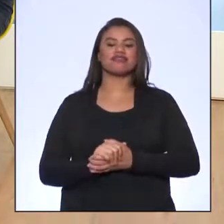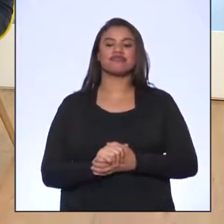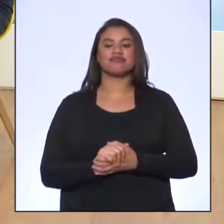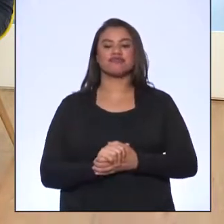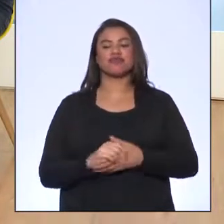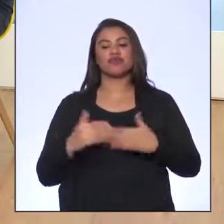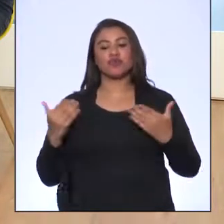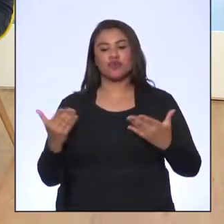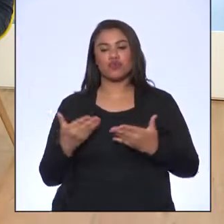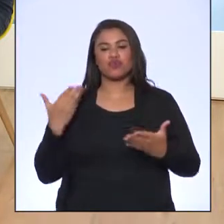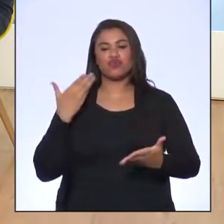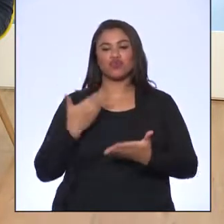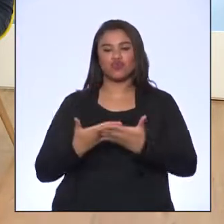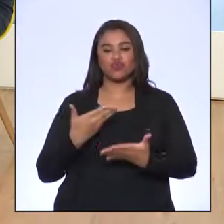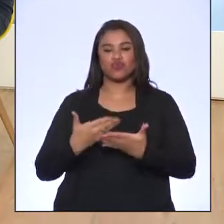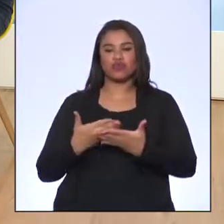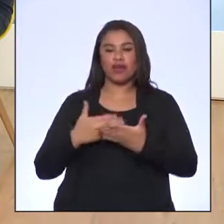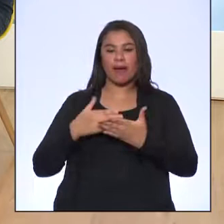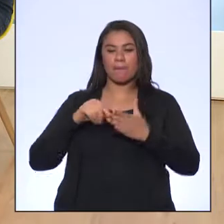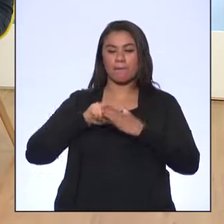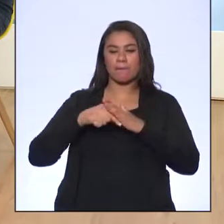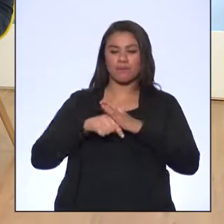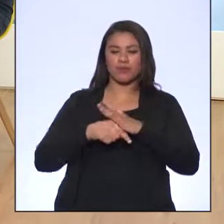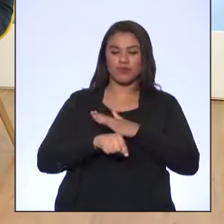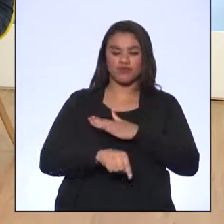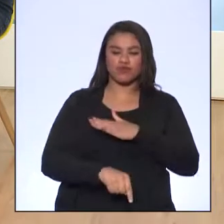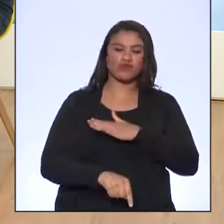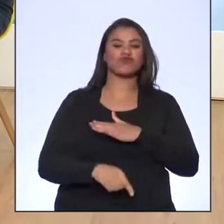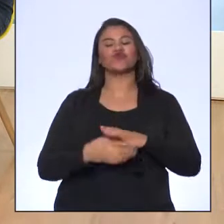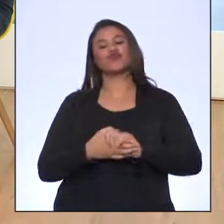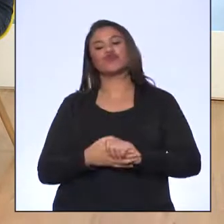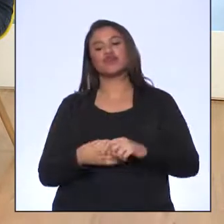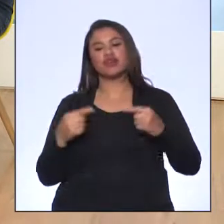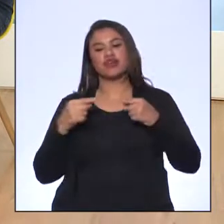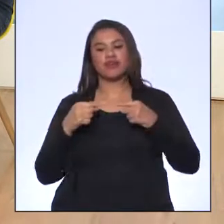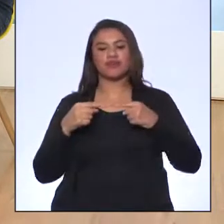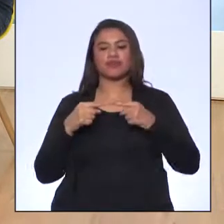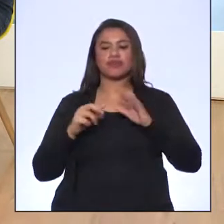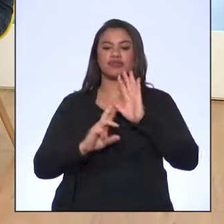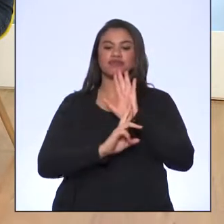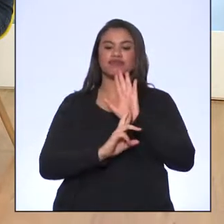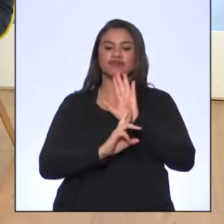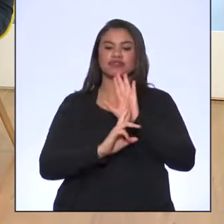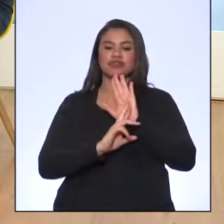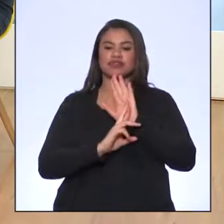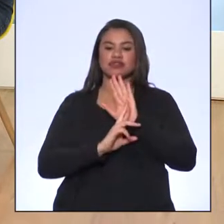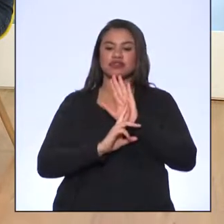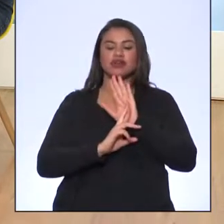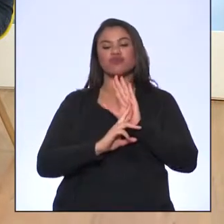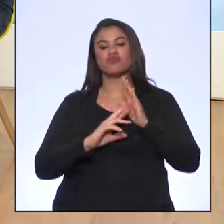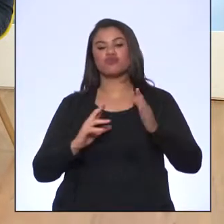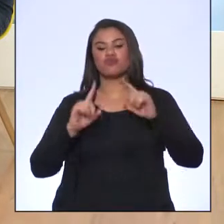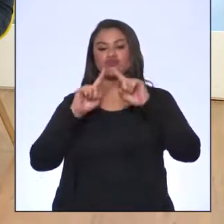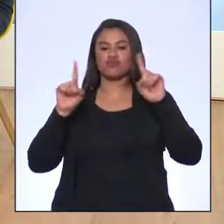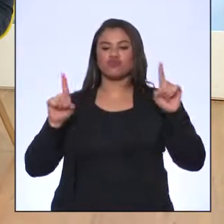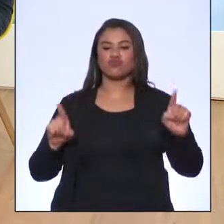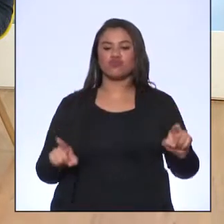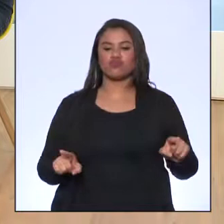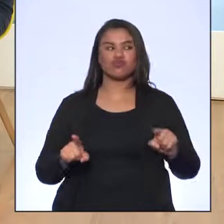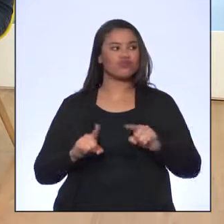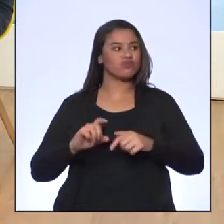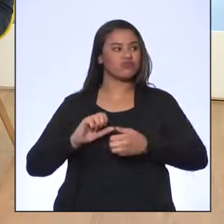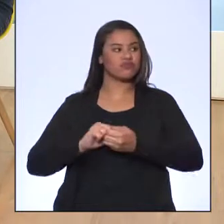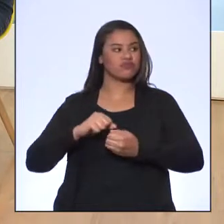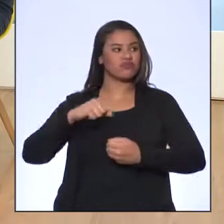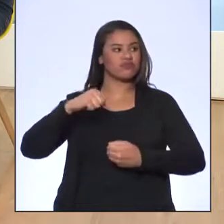o continente um pouco, uma introdução por meio das representações cartográficas, mas é importante lembrar que a